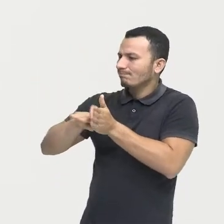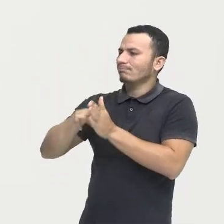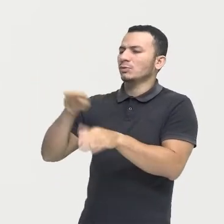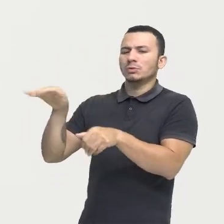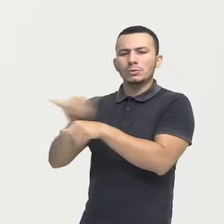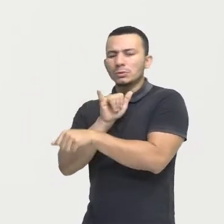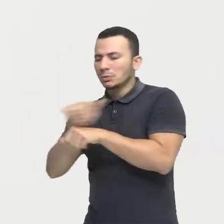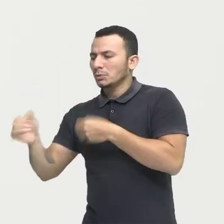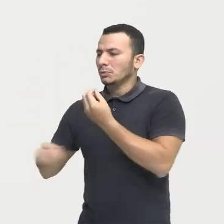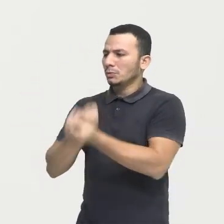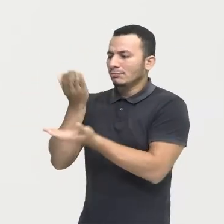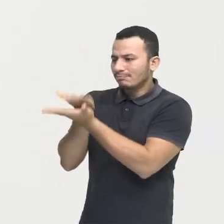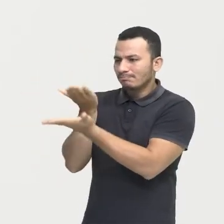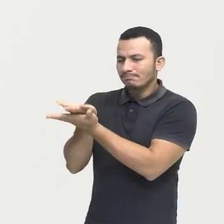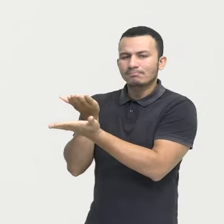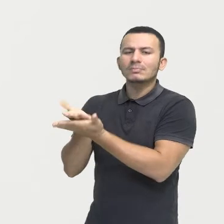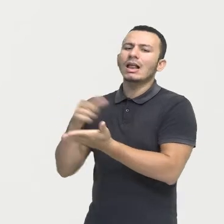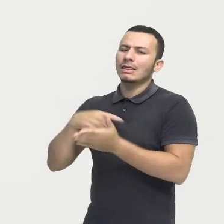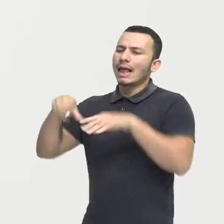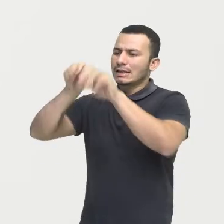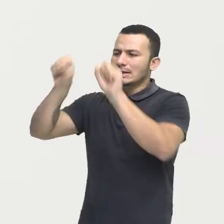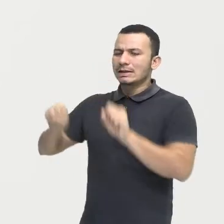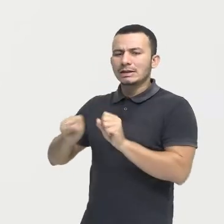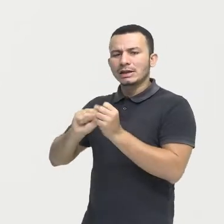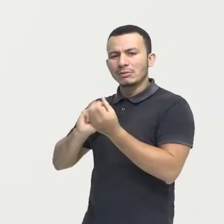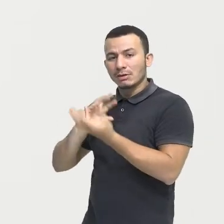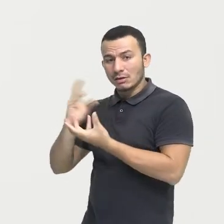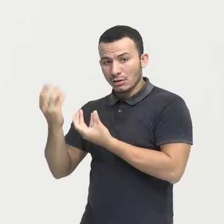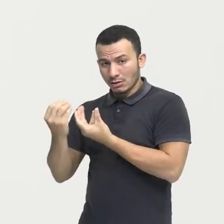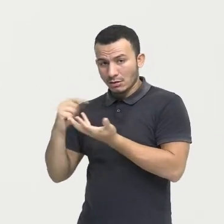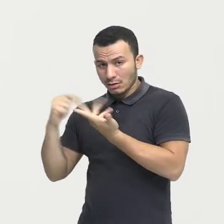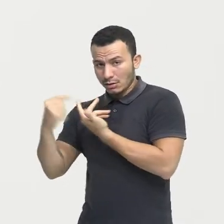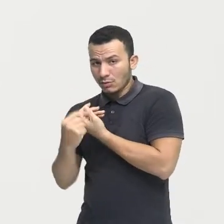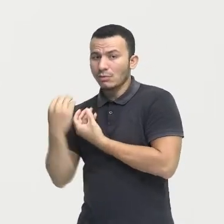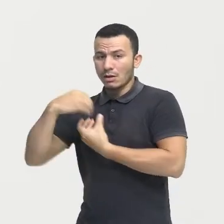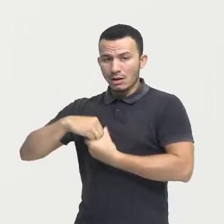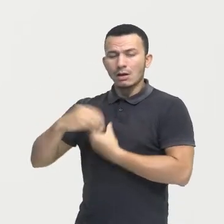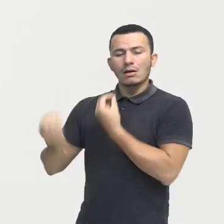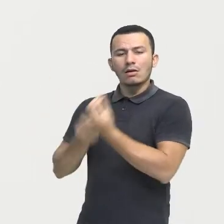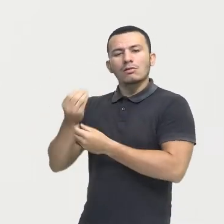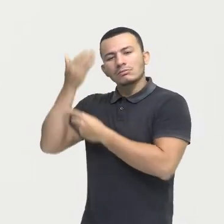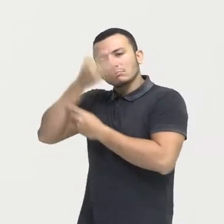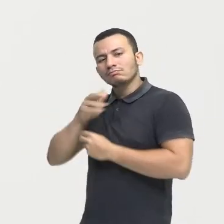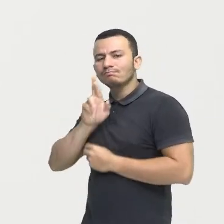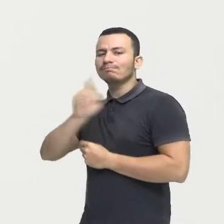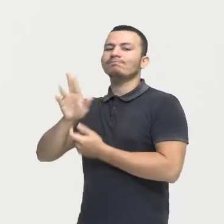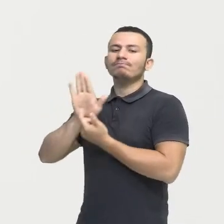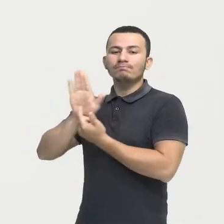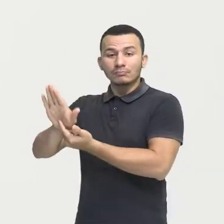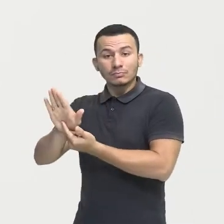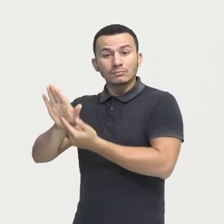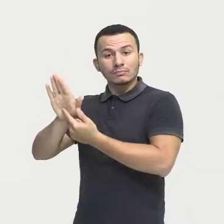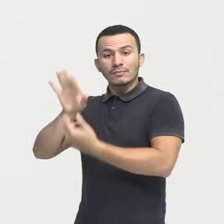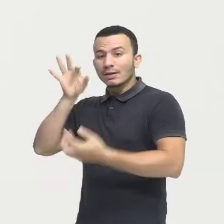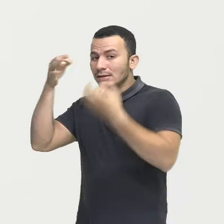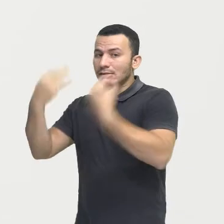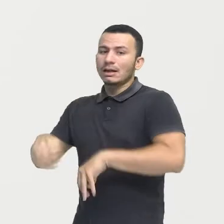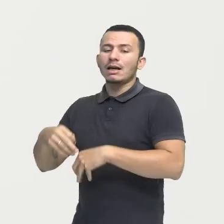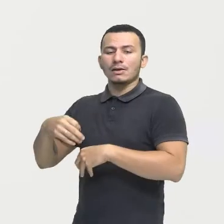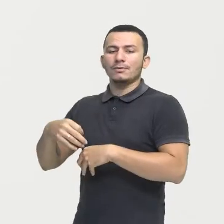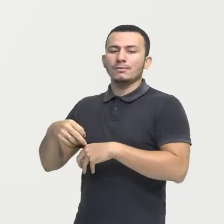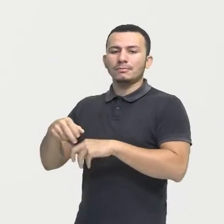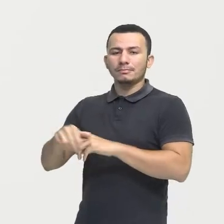Ele busca uma sistemática, para que ele possa, então, dar uma resposta a